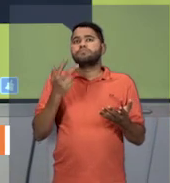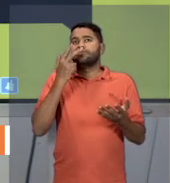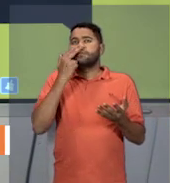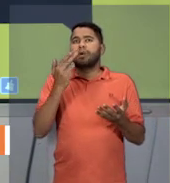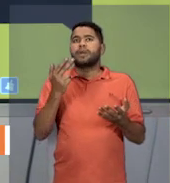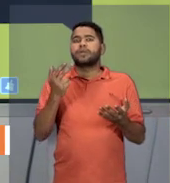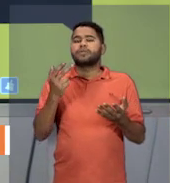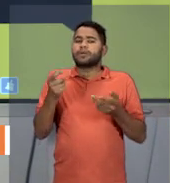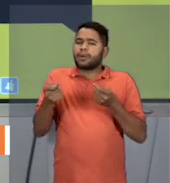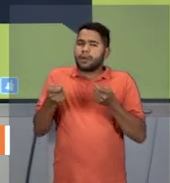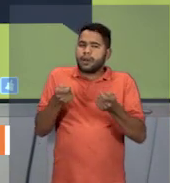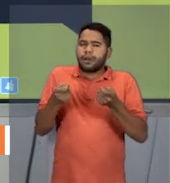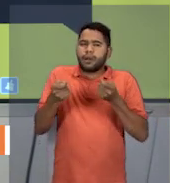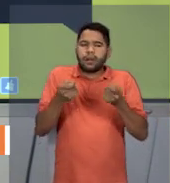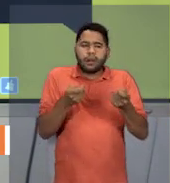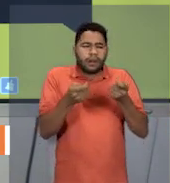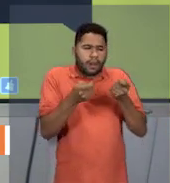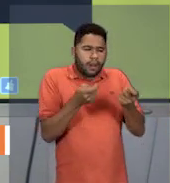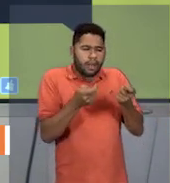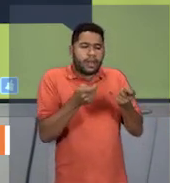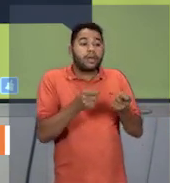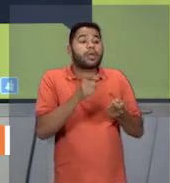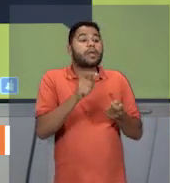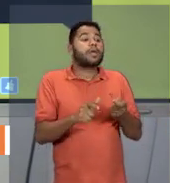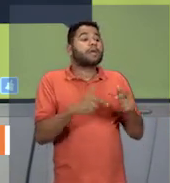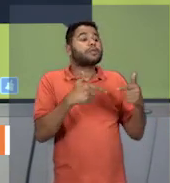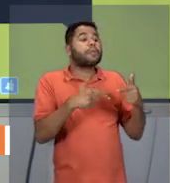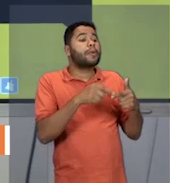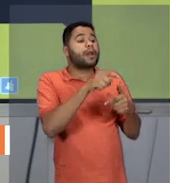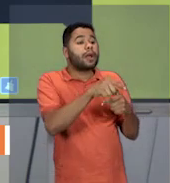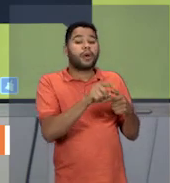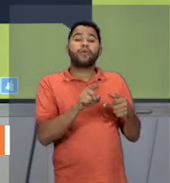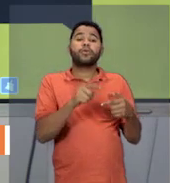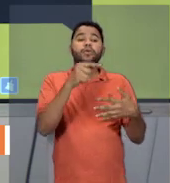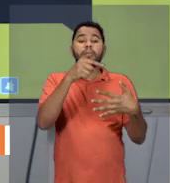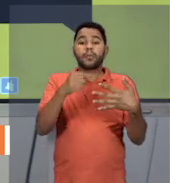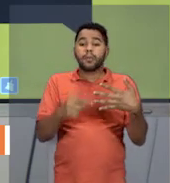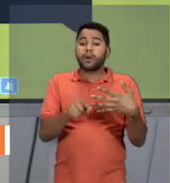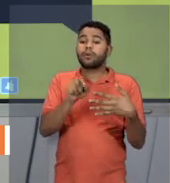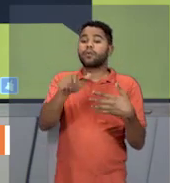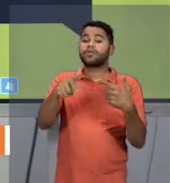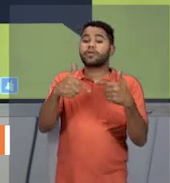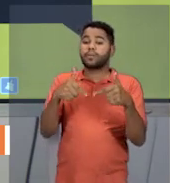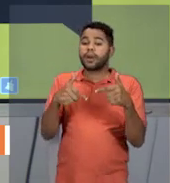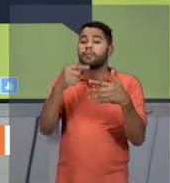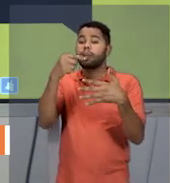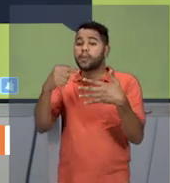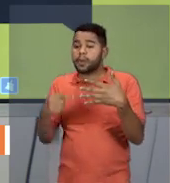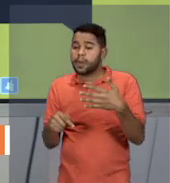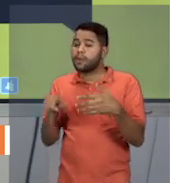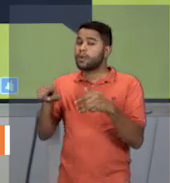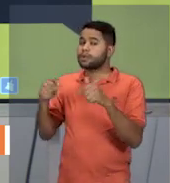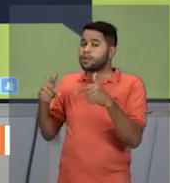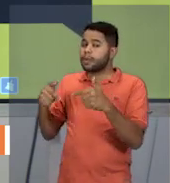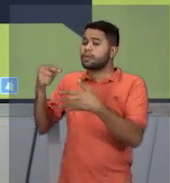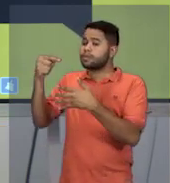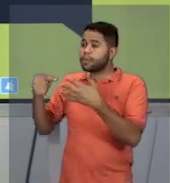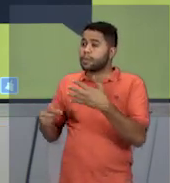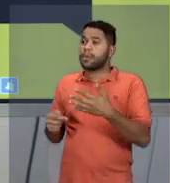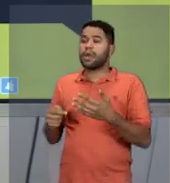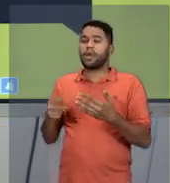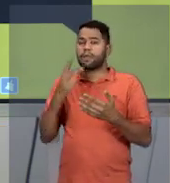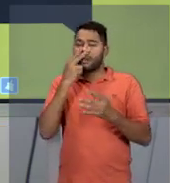com o controle dos outros indígenas. Quem ia trabalhar para quem, como é que ia ser feito o trabalho, tá? Então, eles ajudavam a